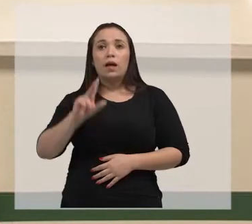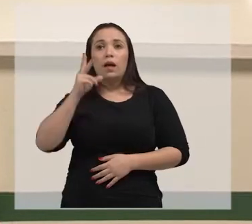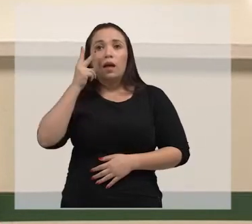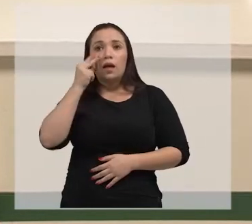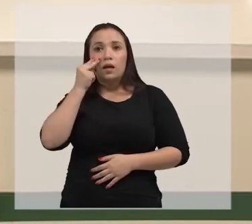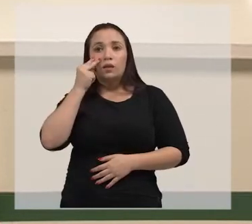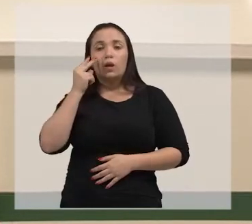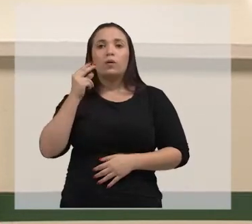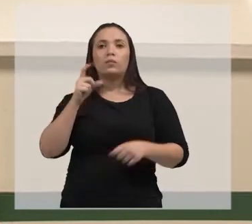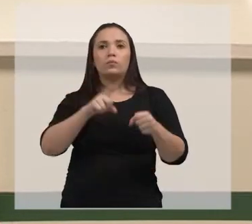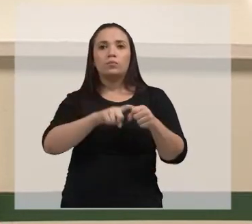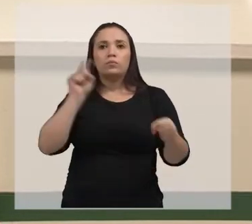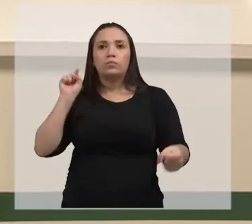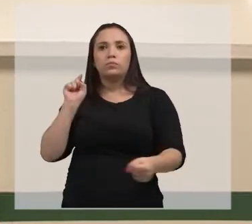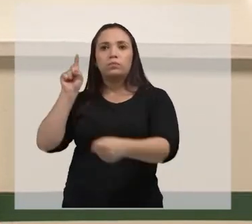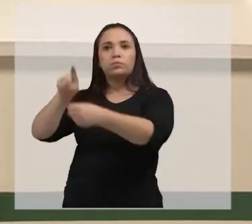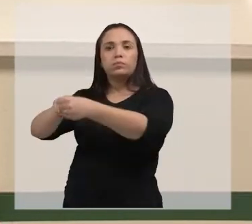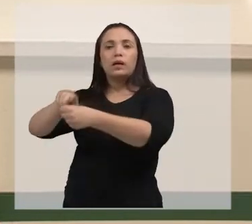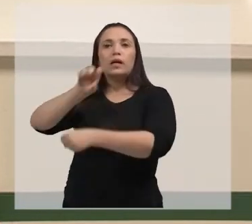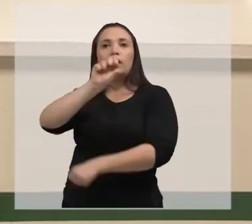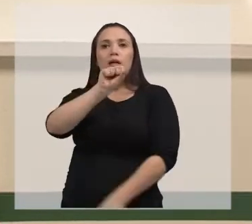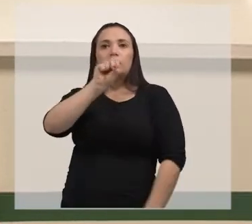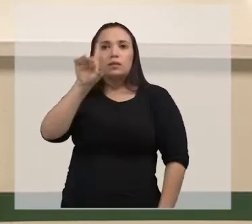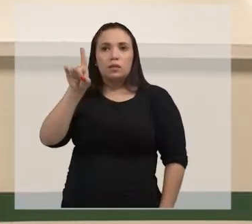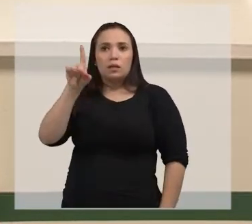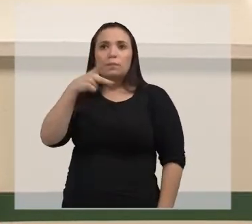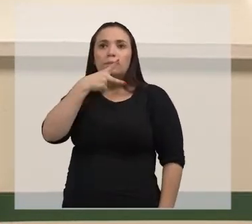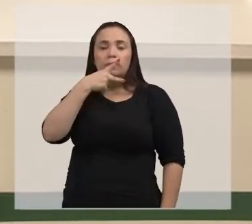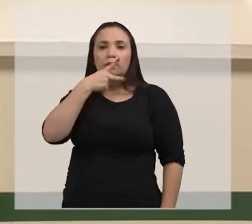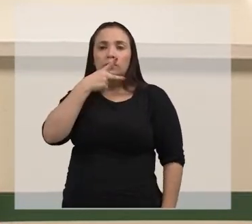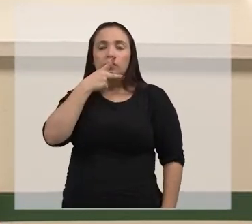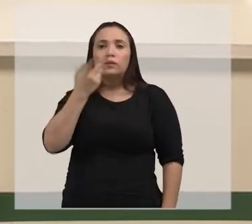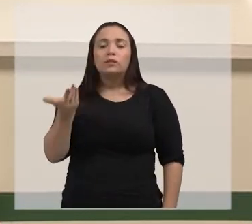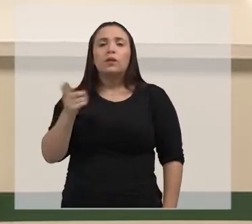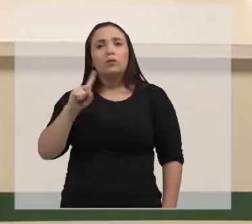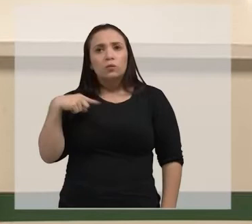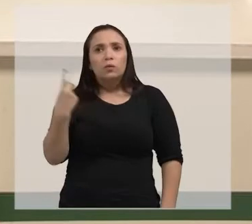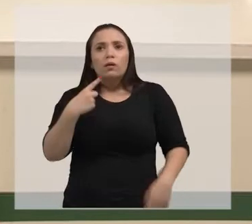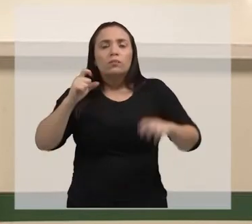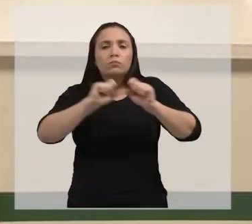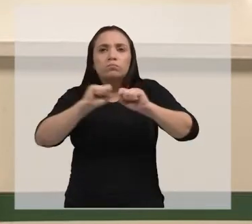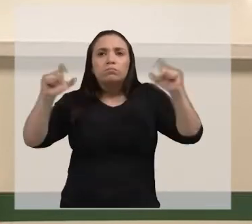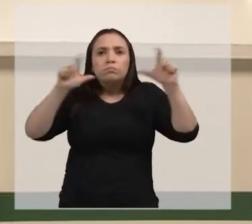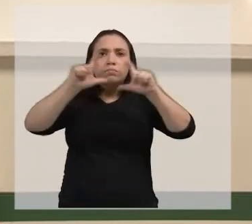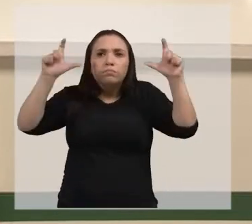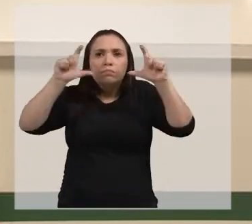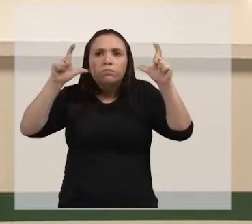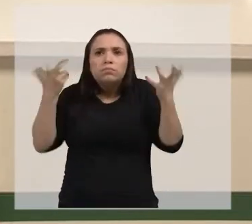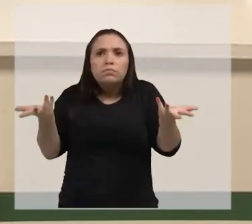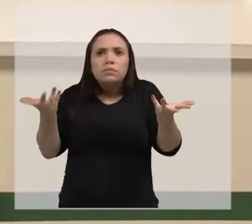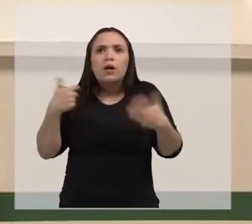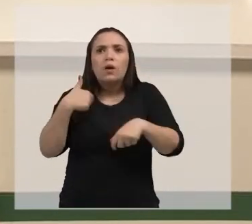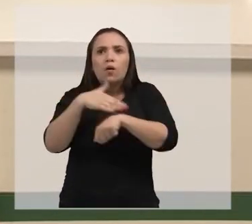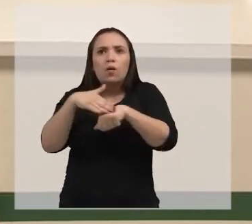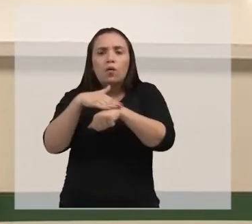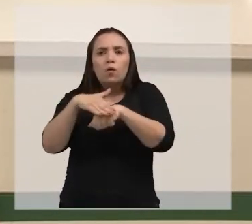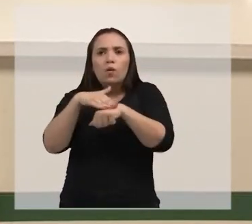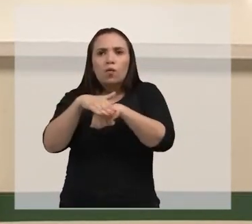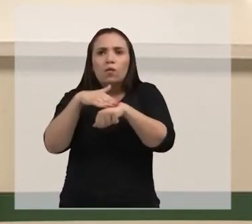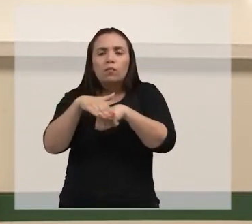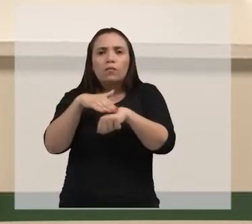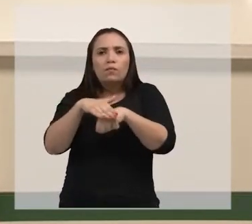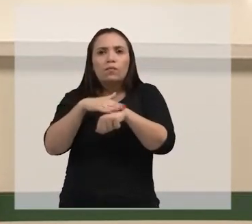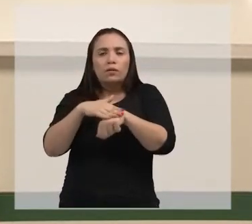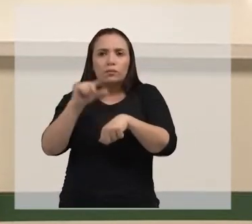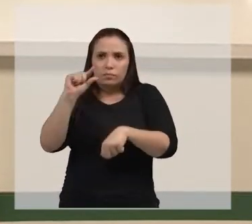Heitor Ferri para o Solidariedade. O que para mim para nós foi uma grande novidade. Conversei com ele, eu não